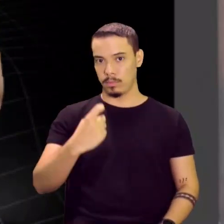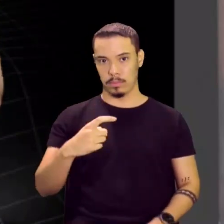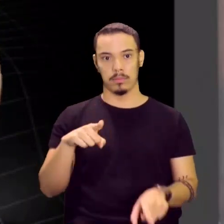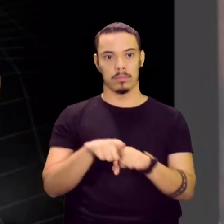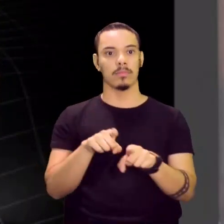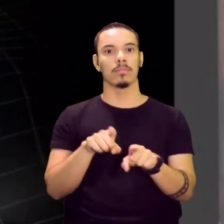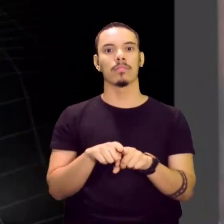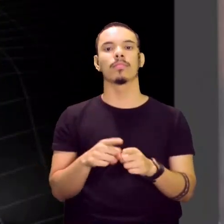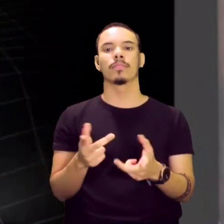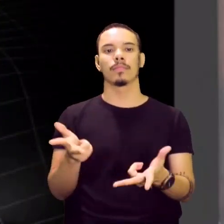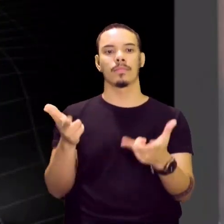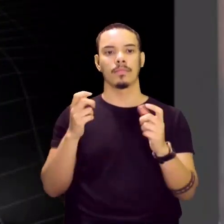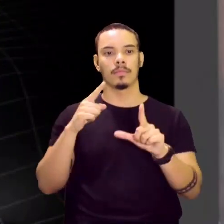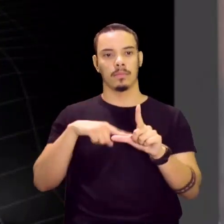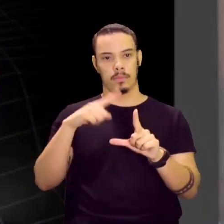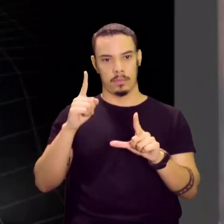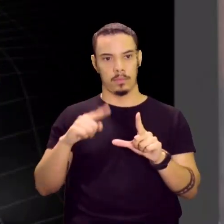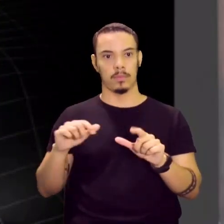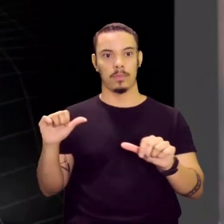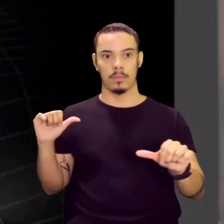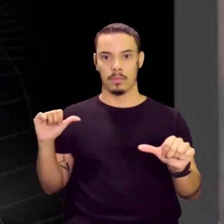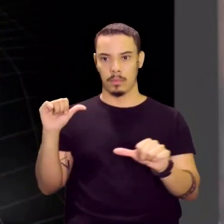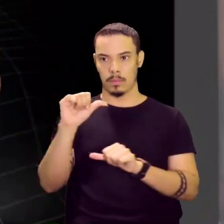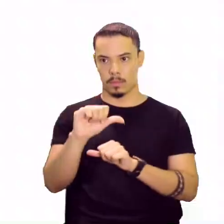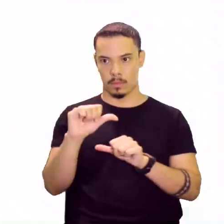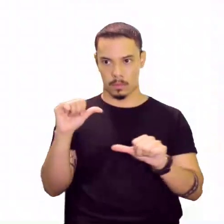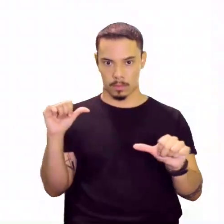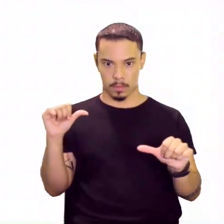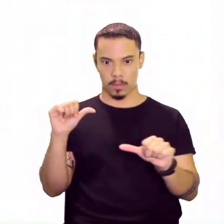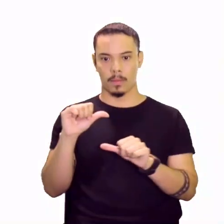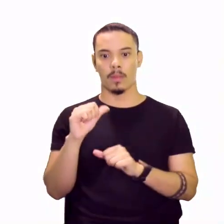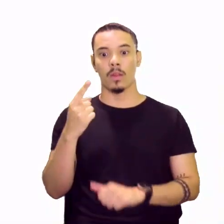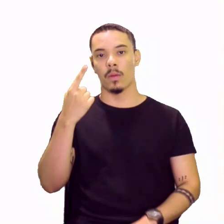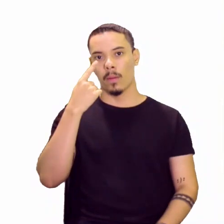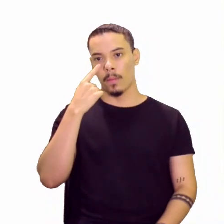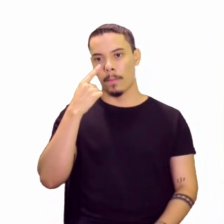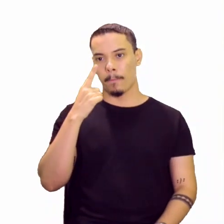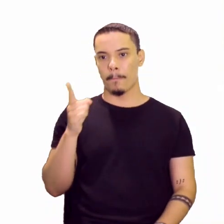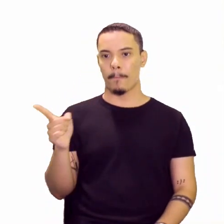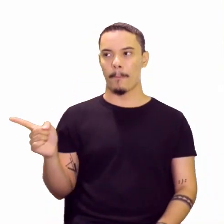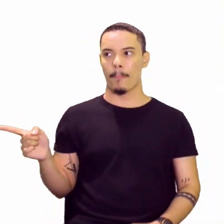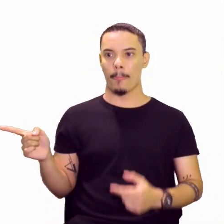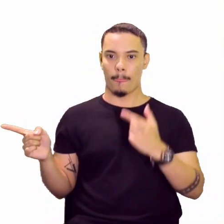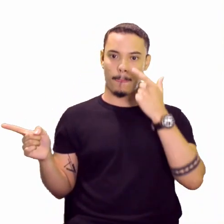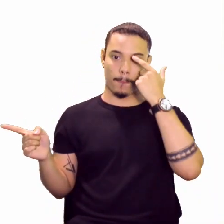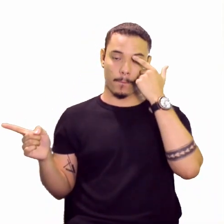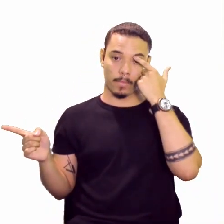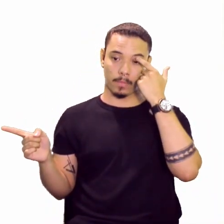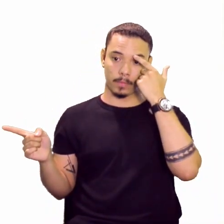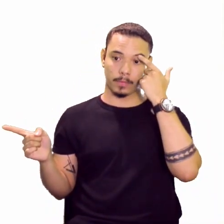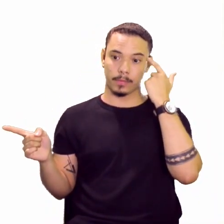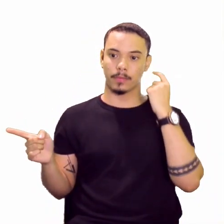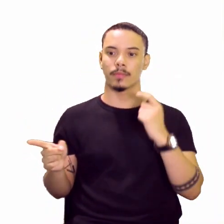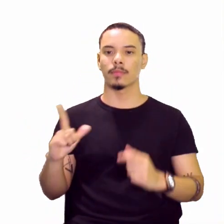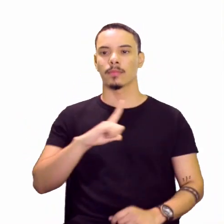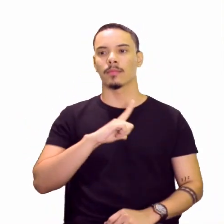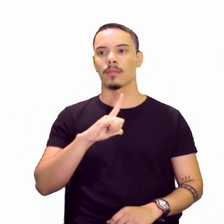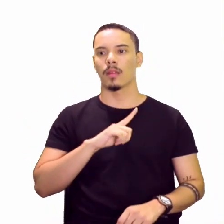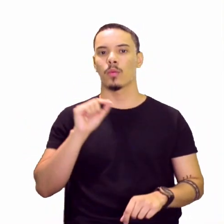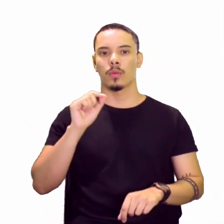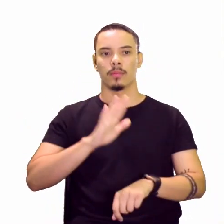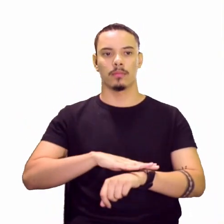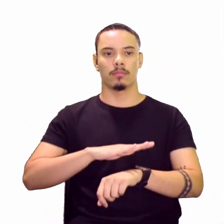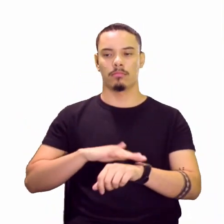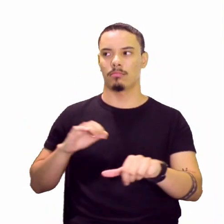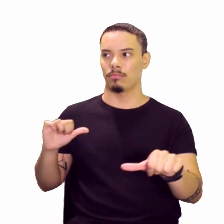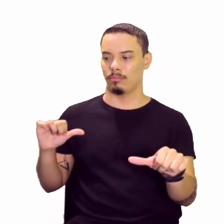tem isso. A velocidade, ela muda. Vamos dar uma olhadinha lá no gráfico, então, para vocês verem. Olha bem, pode ver que a velocidade, ela está mudando,